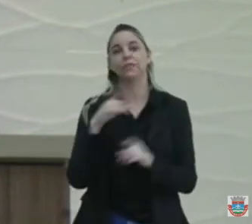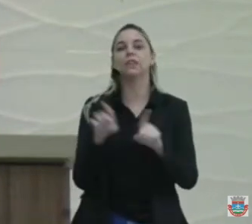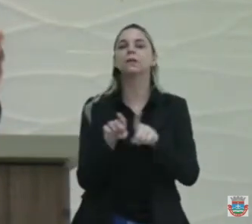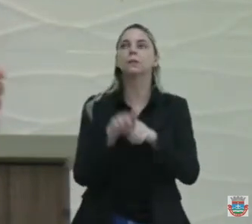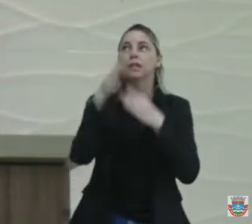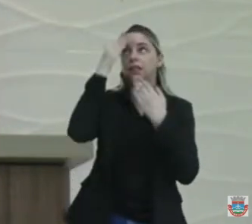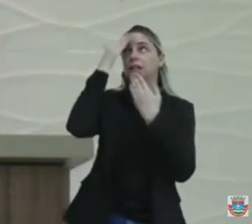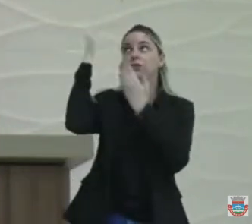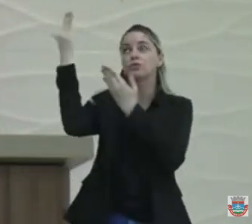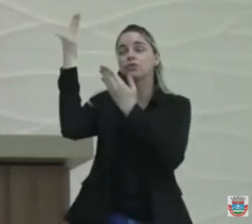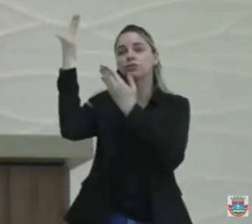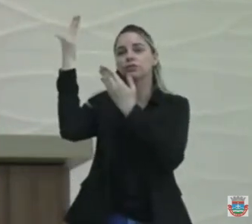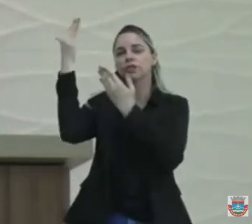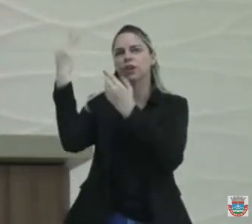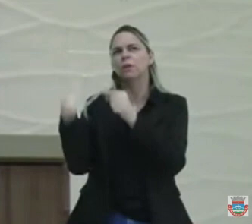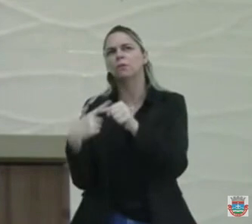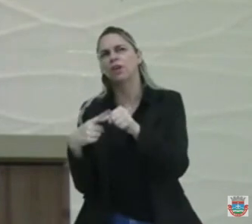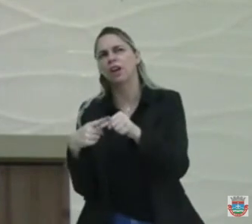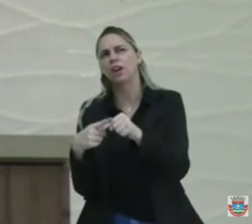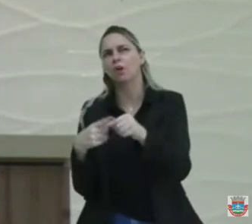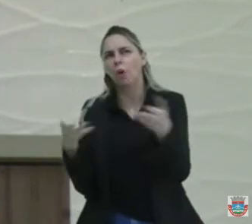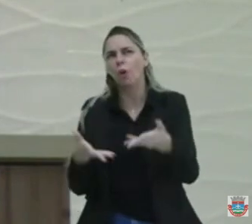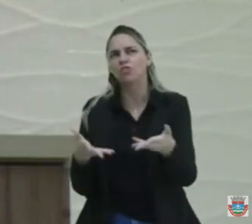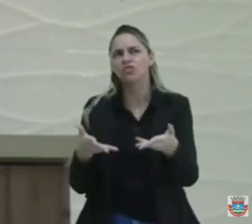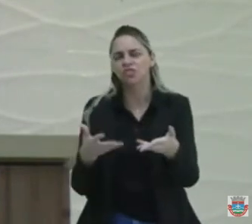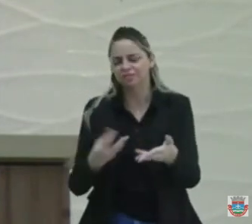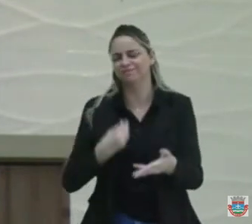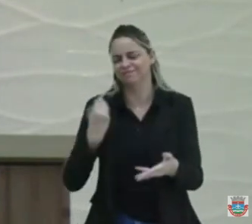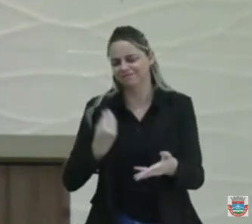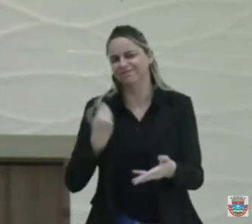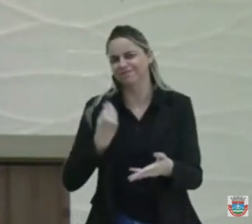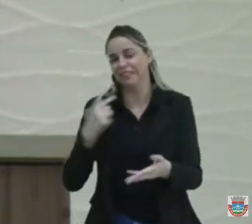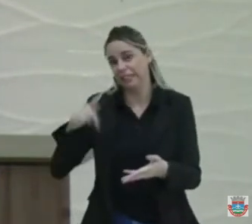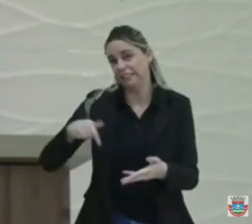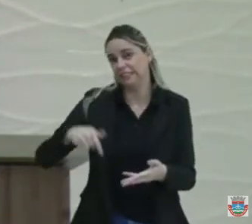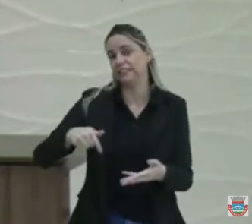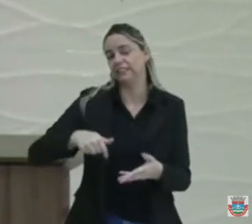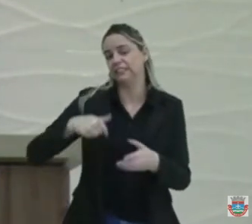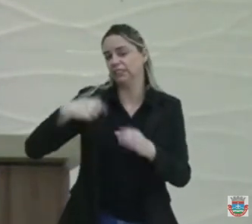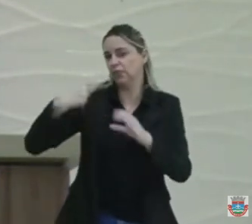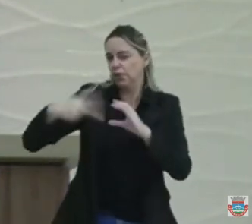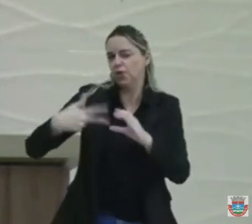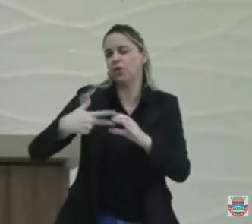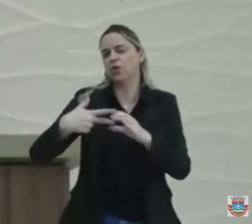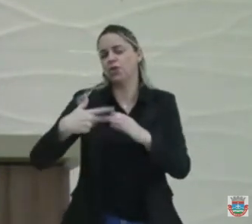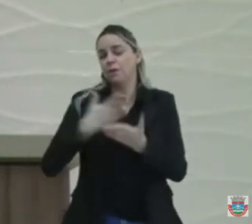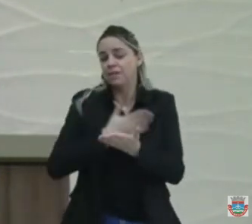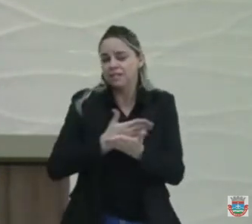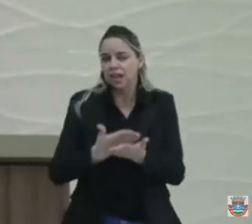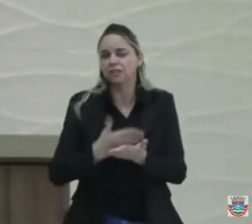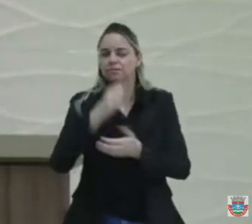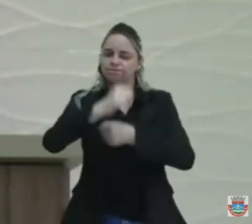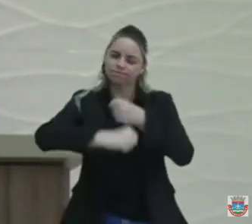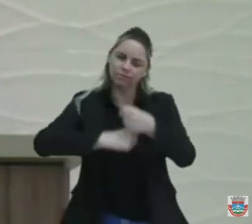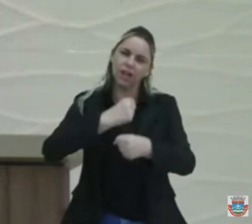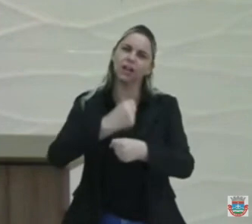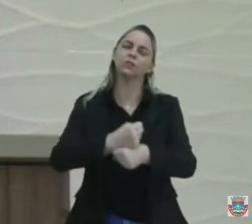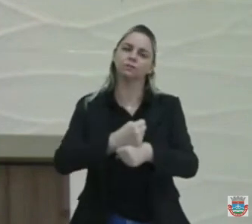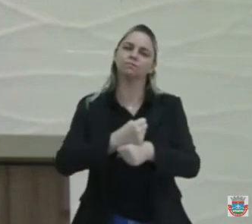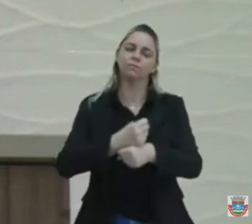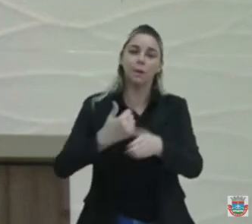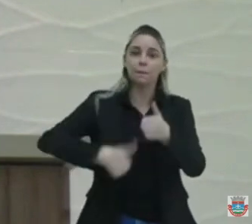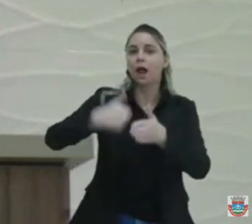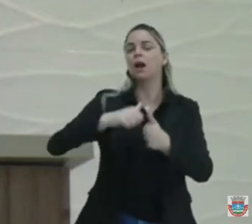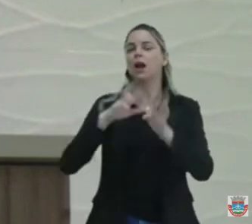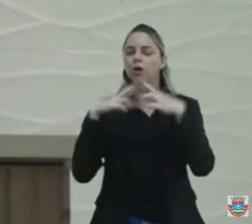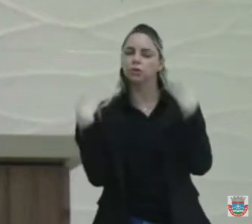estar aqui mais uma vez, começando mais esse período legislativo, nessa primeira sessão